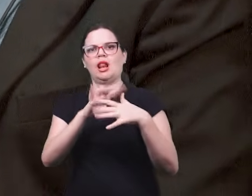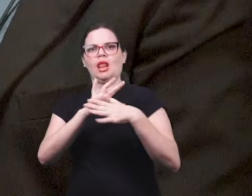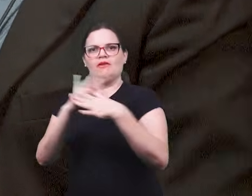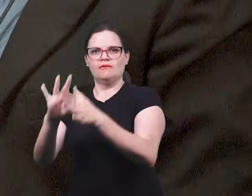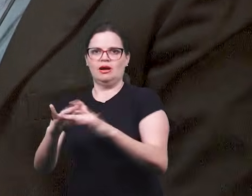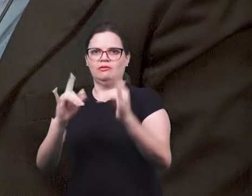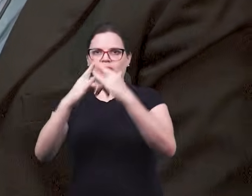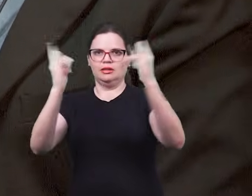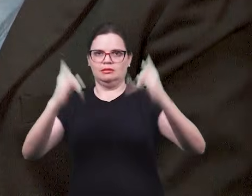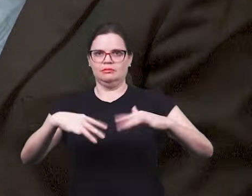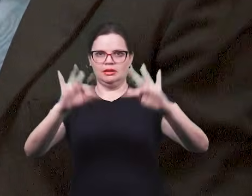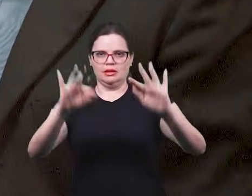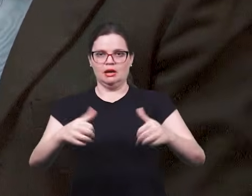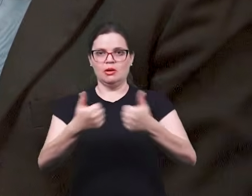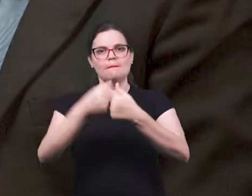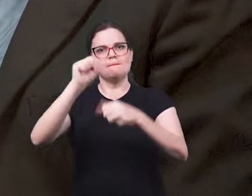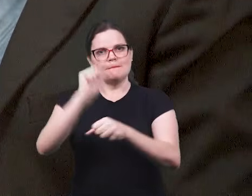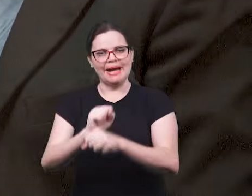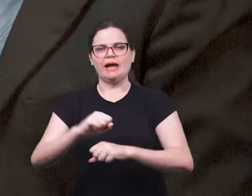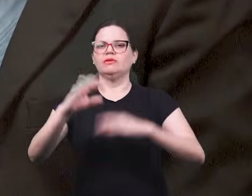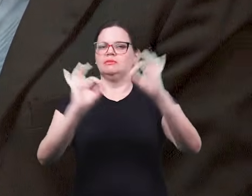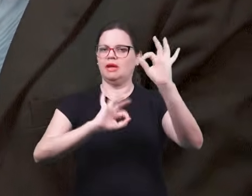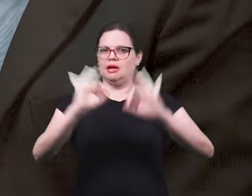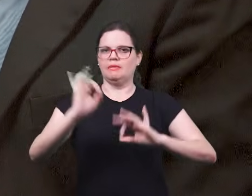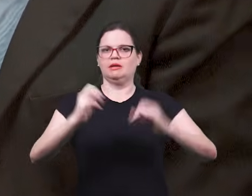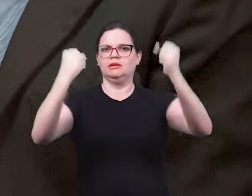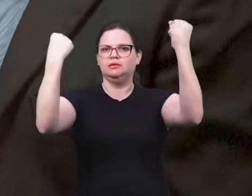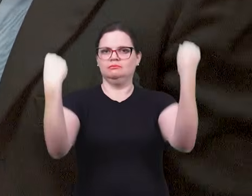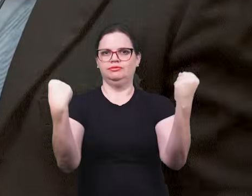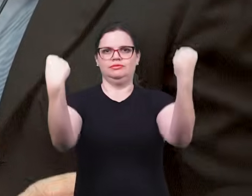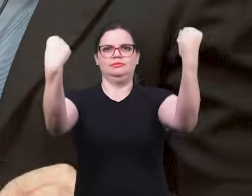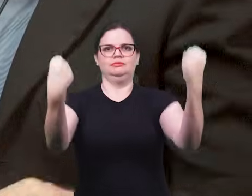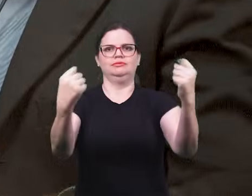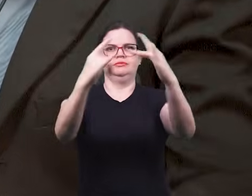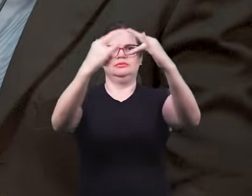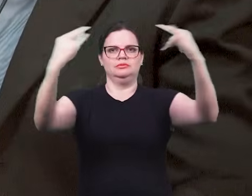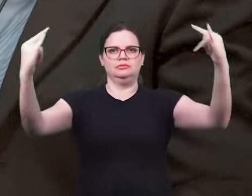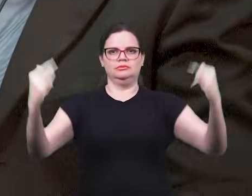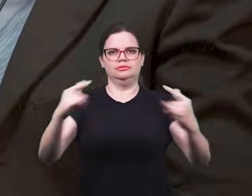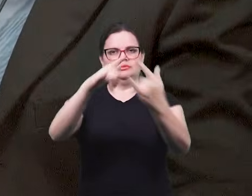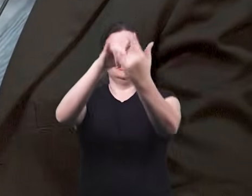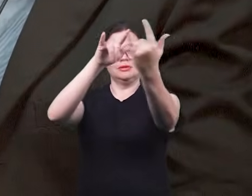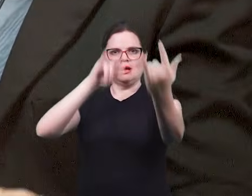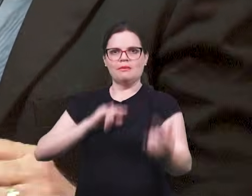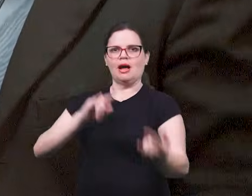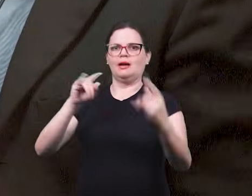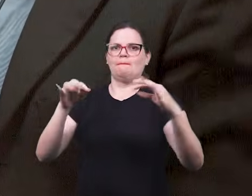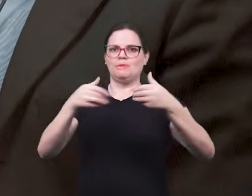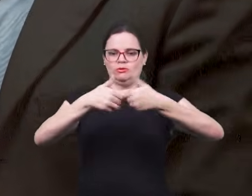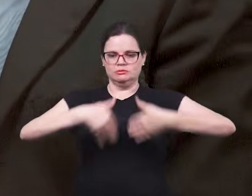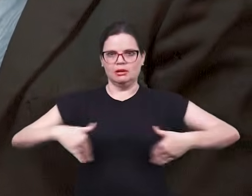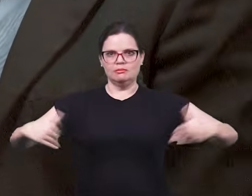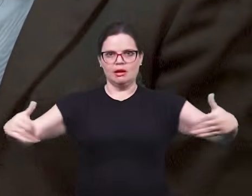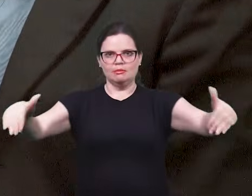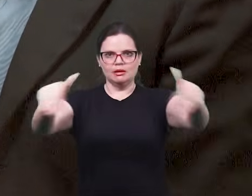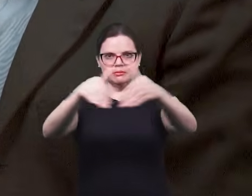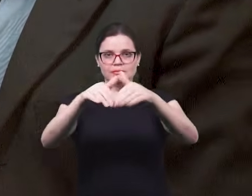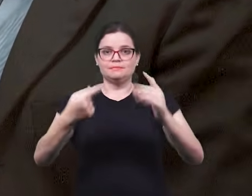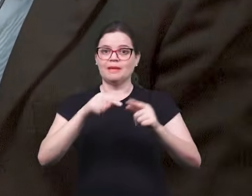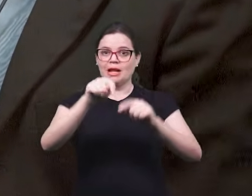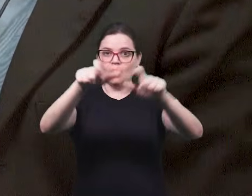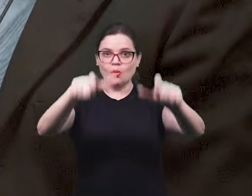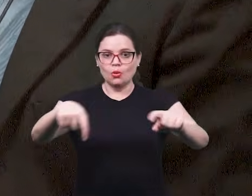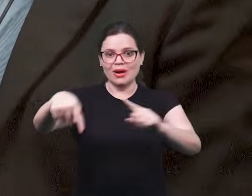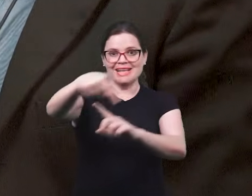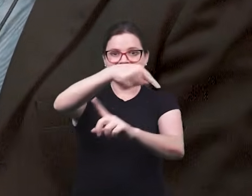tabernáculo. Então, o tabernáculo, ele tinha esse lugar que ele falou que era o lugar santíssimo, o Santo dos Santos. Ali, só o